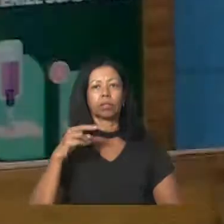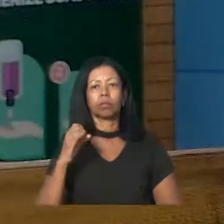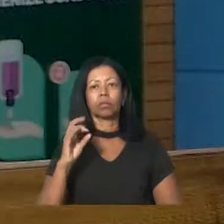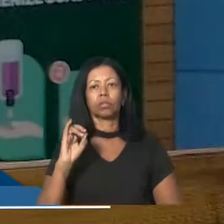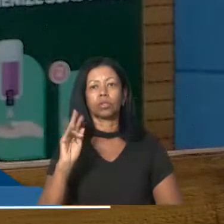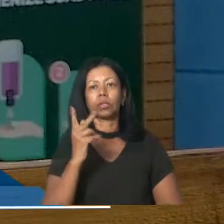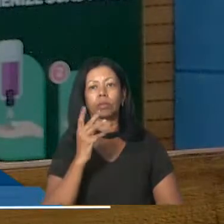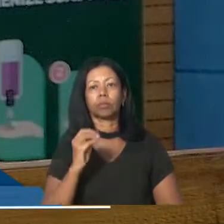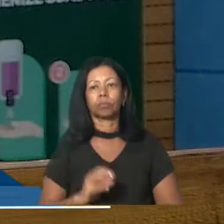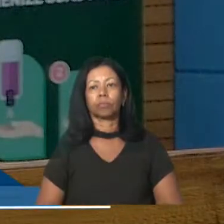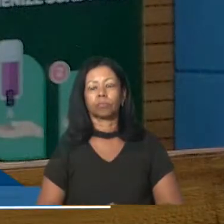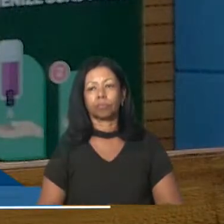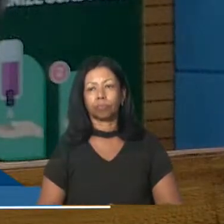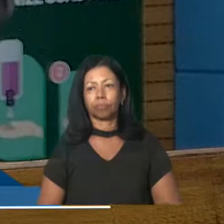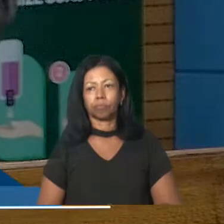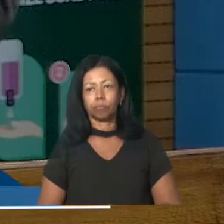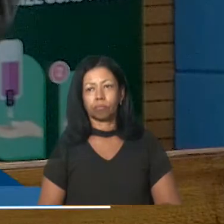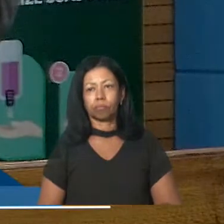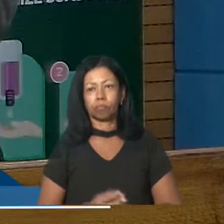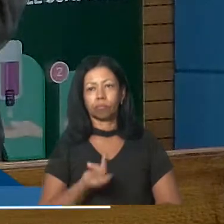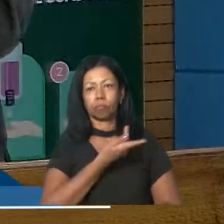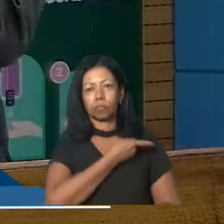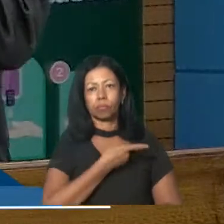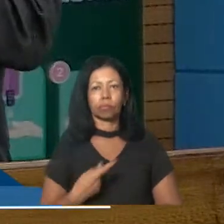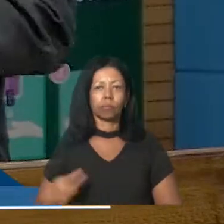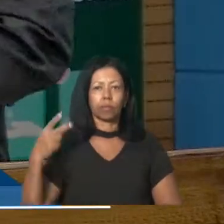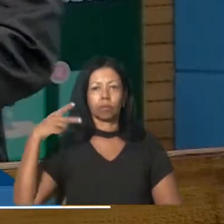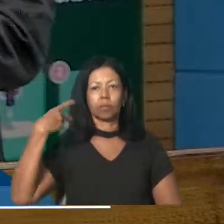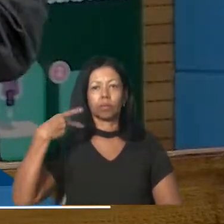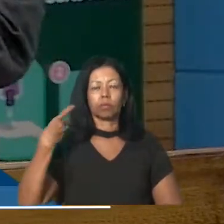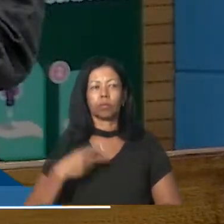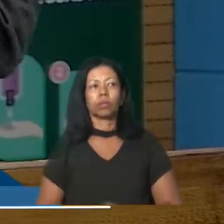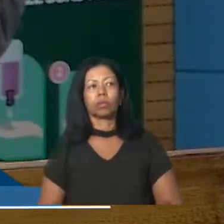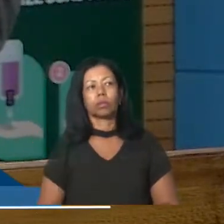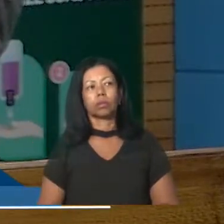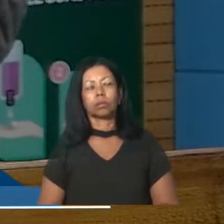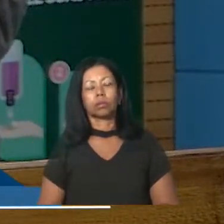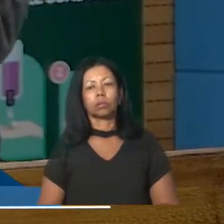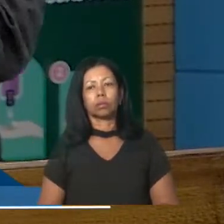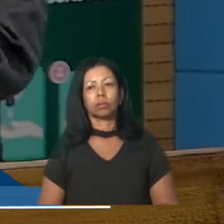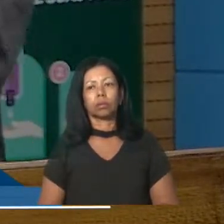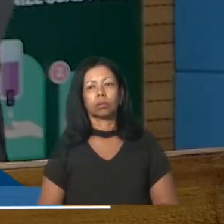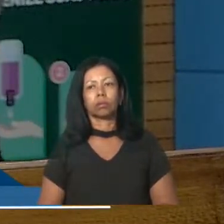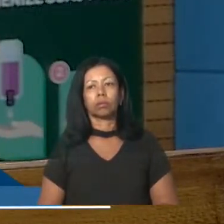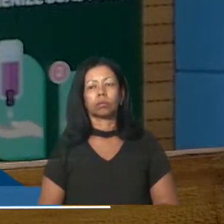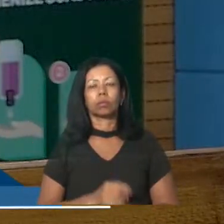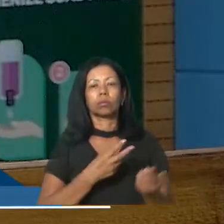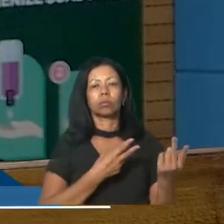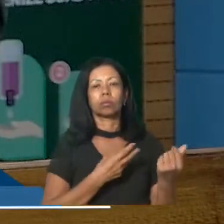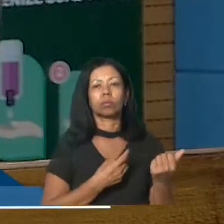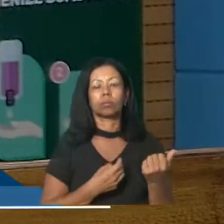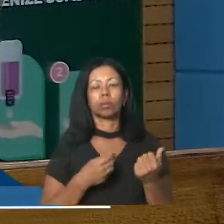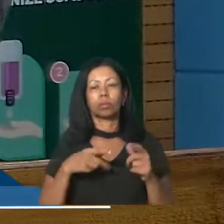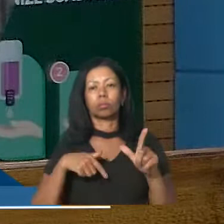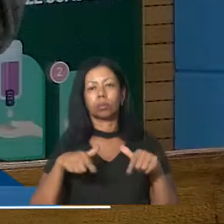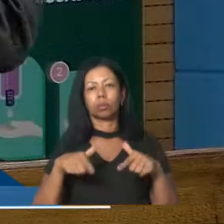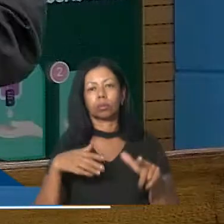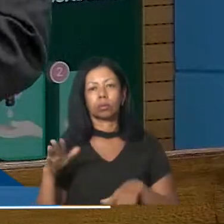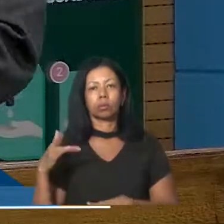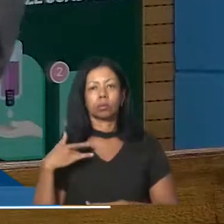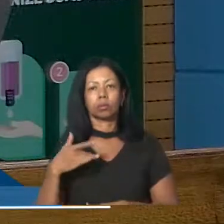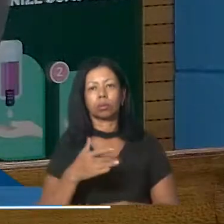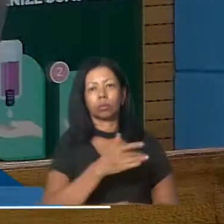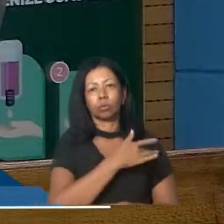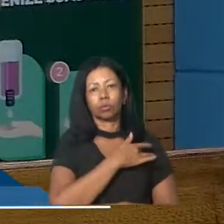Tinho. Senhor presidente, nobres pares, eu, como militante da área da saúde,